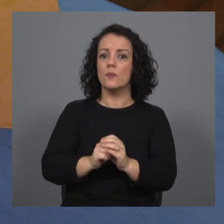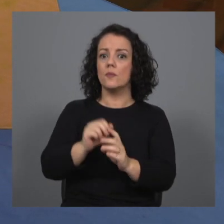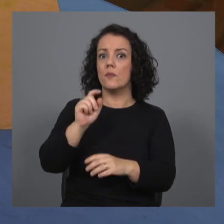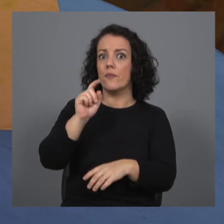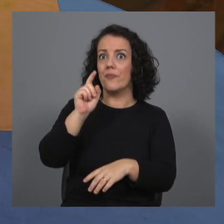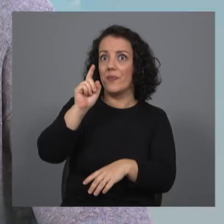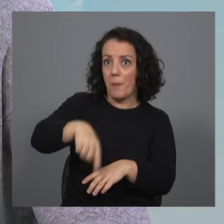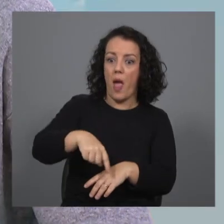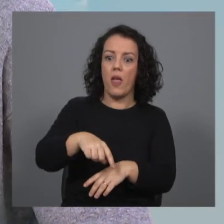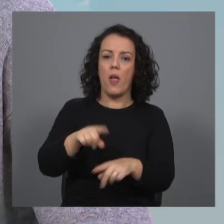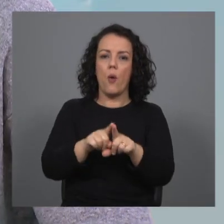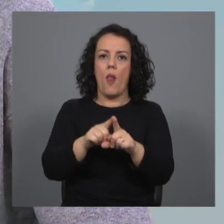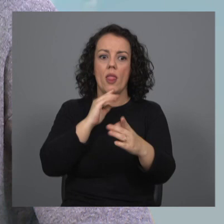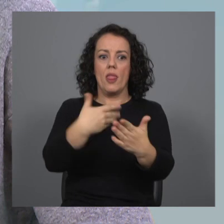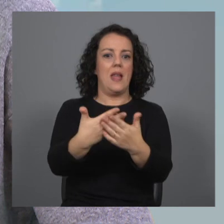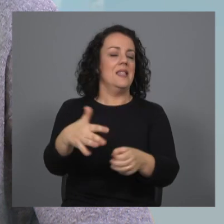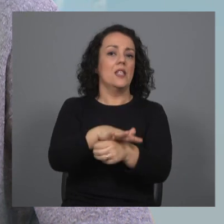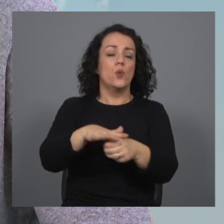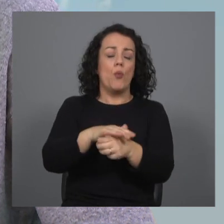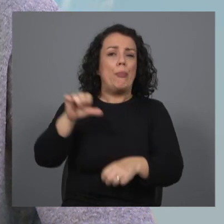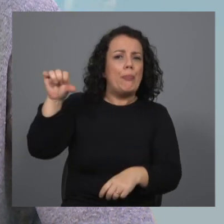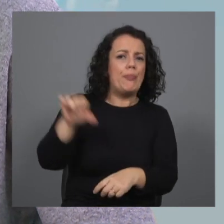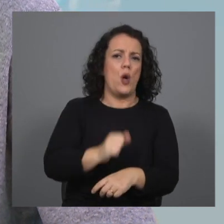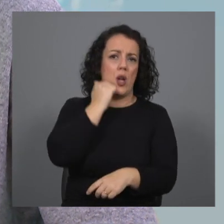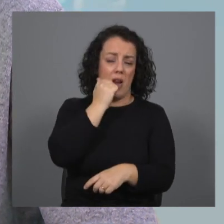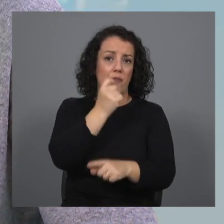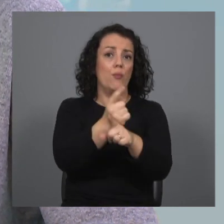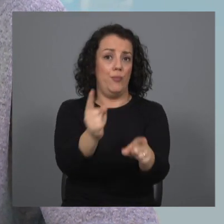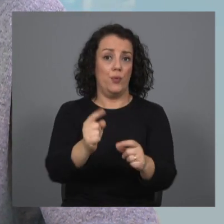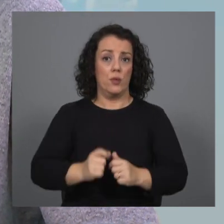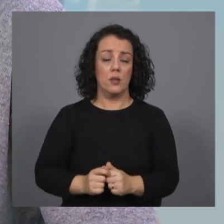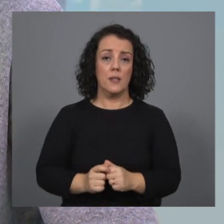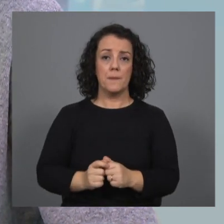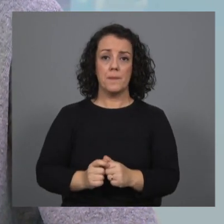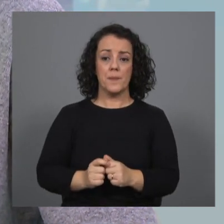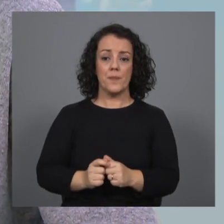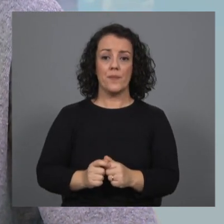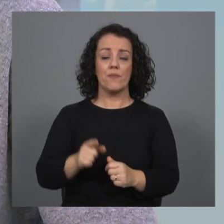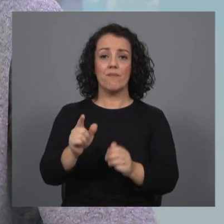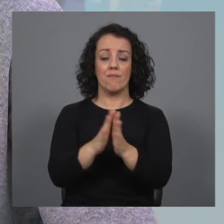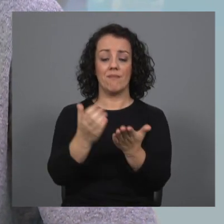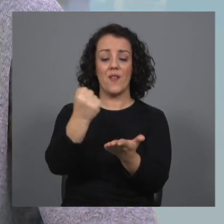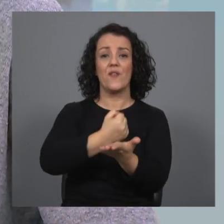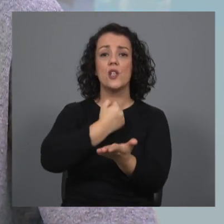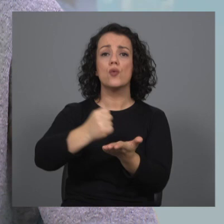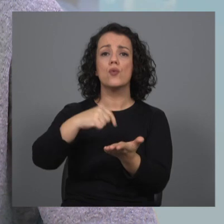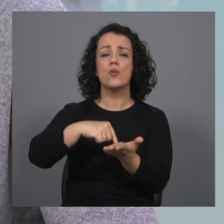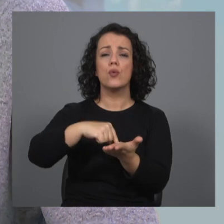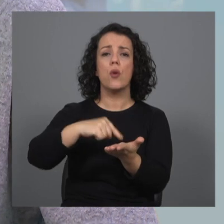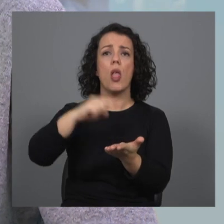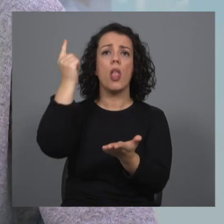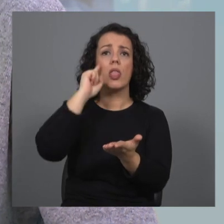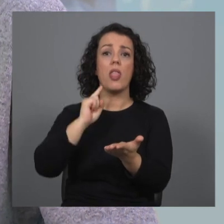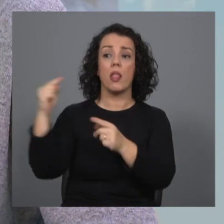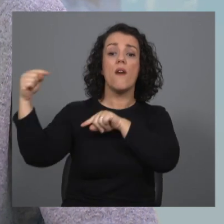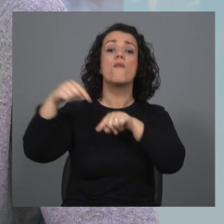e atiradas para uma situação ainda mais grave, Paula, porque a partir do momento em que os vistos destas pessoas caducam, estas pessoas vêm por um